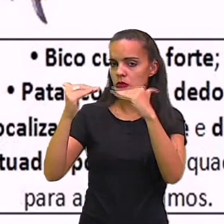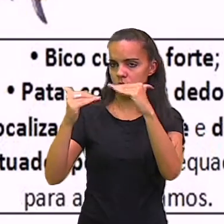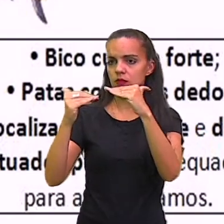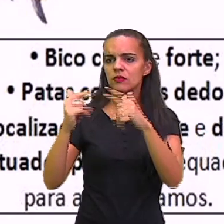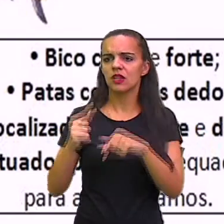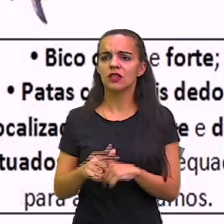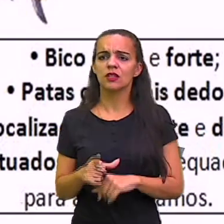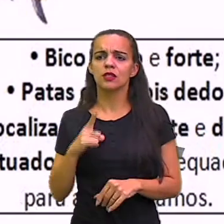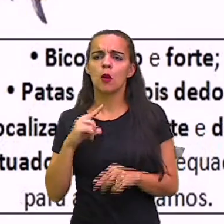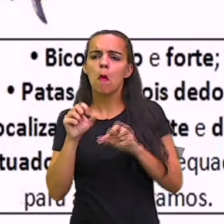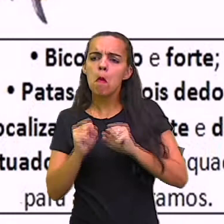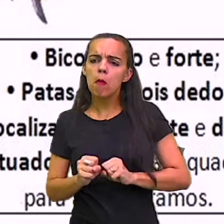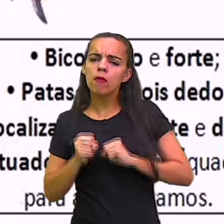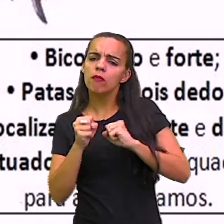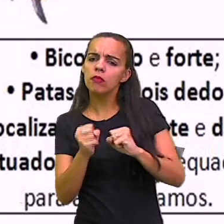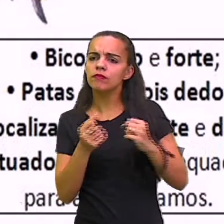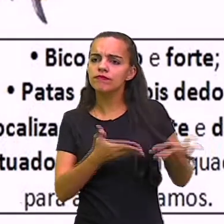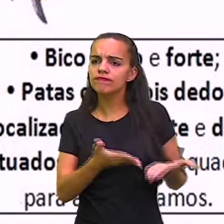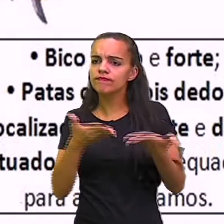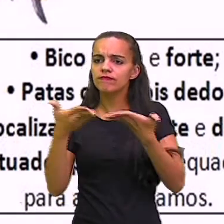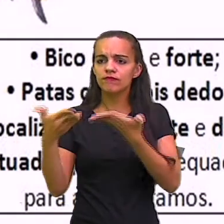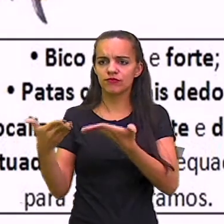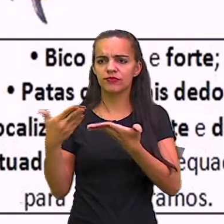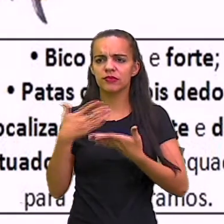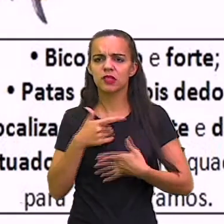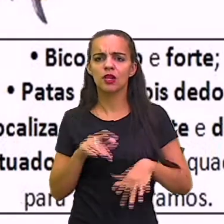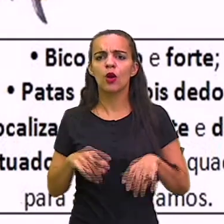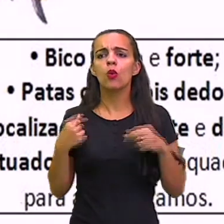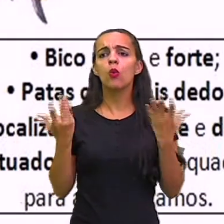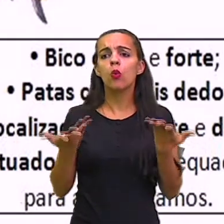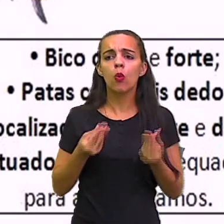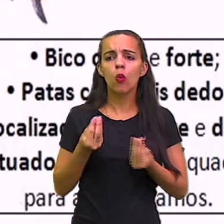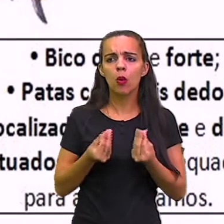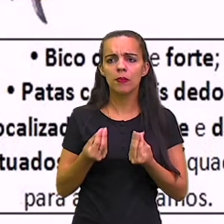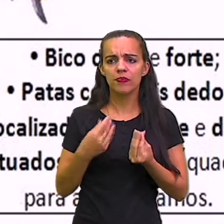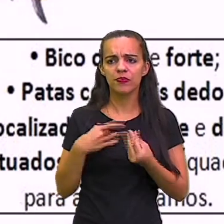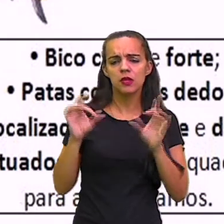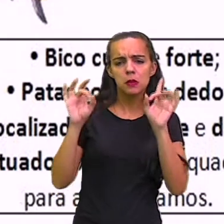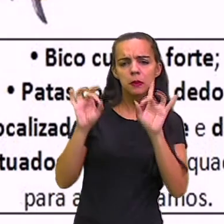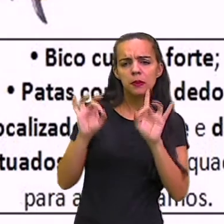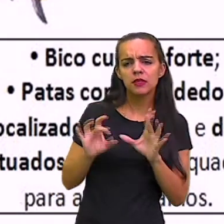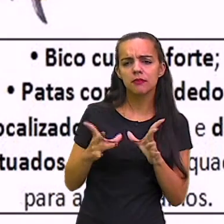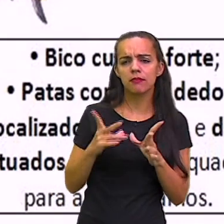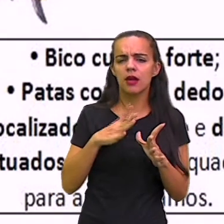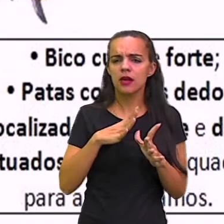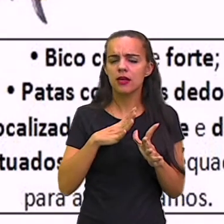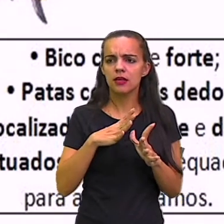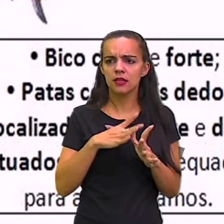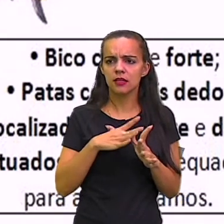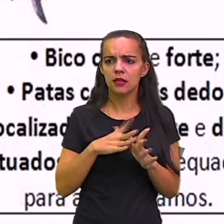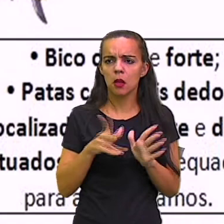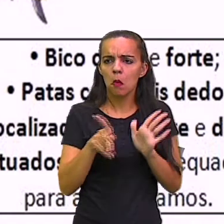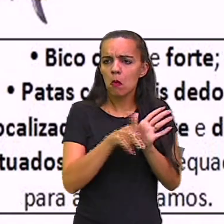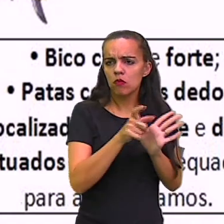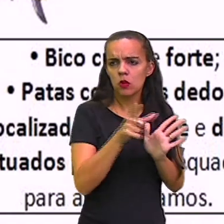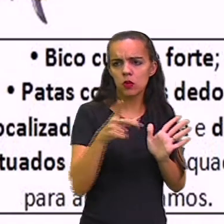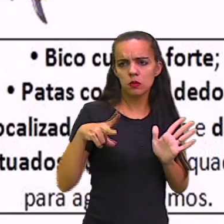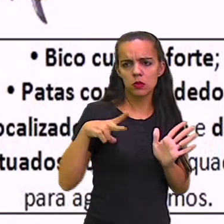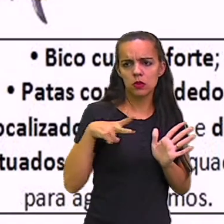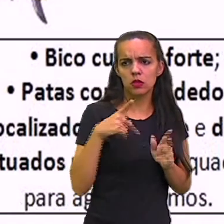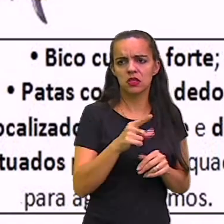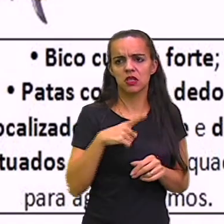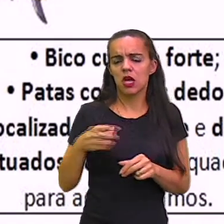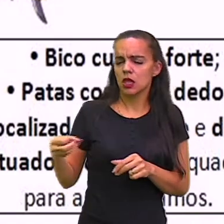vários fatores podem levar uma espécie à extinção entre eles estão a mudança dos primos